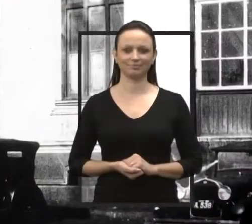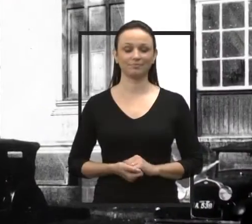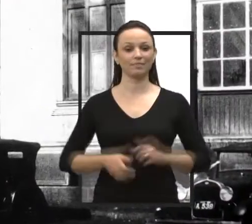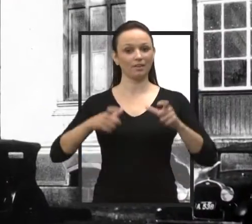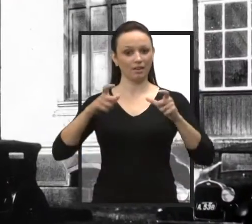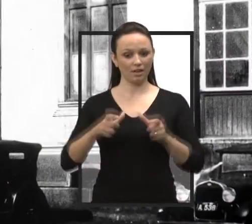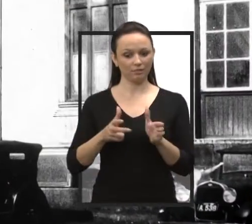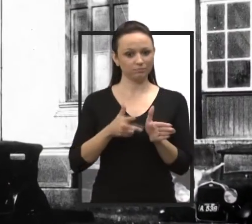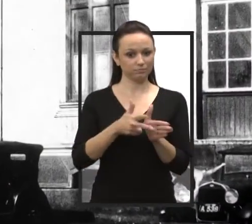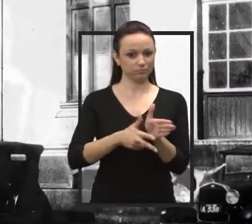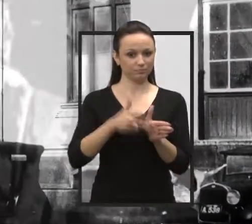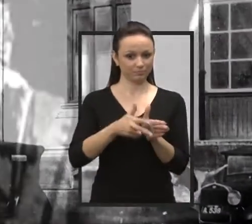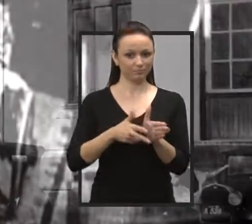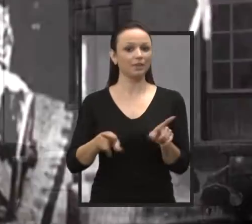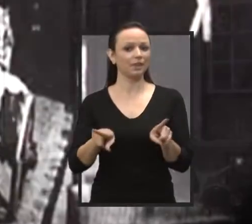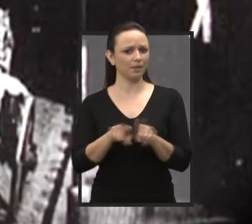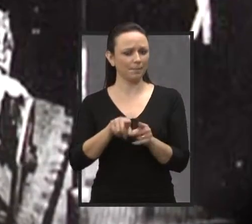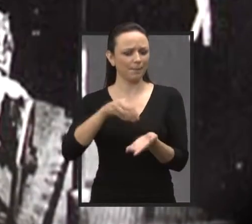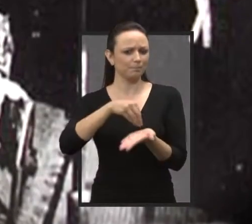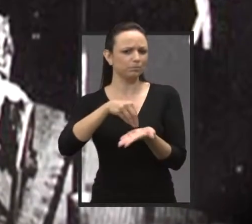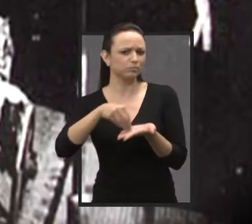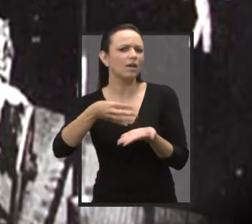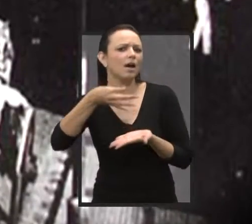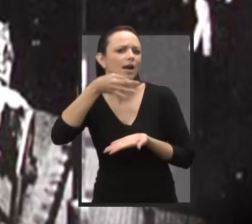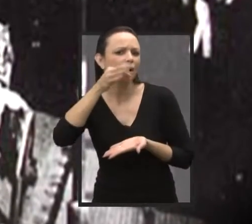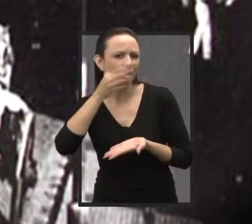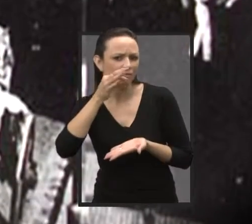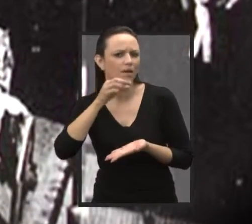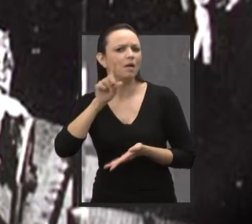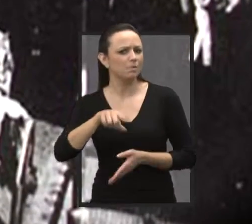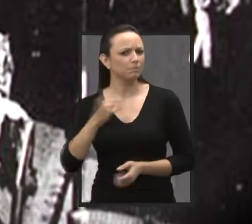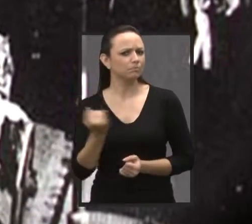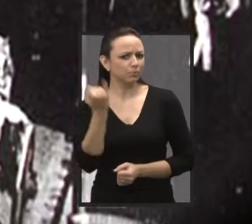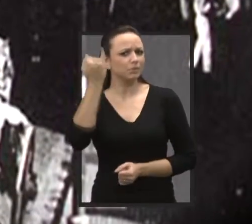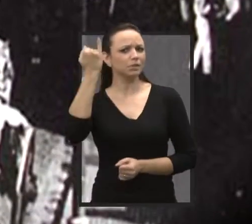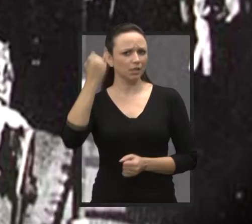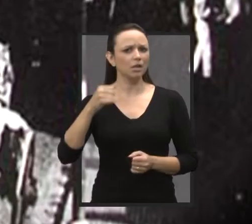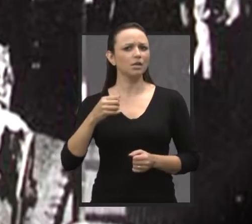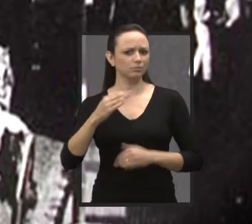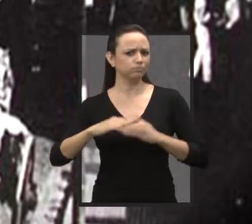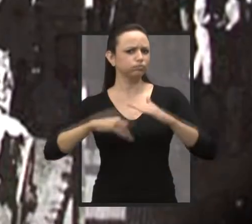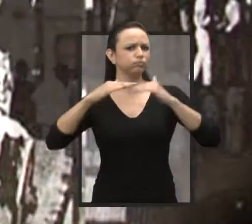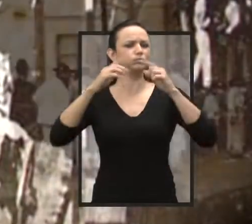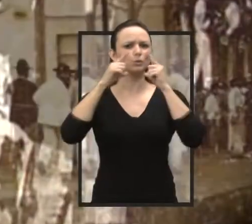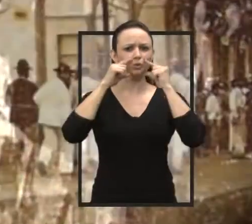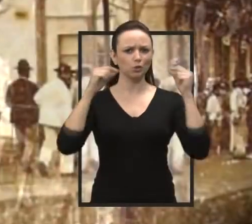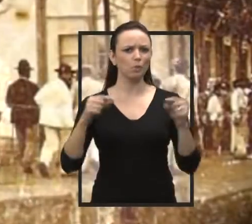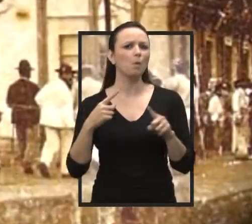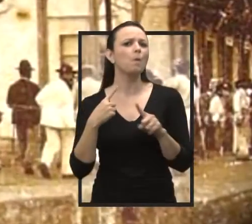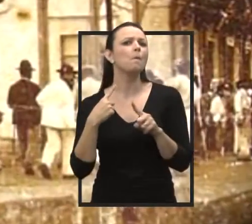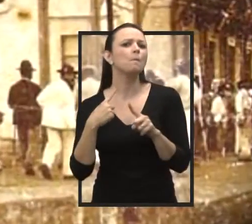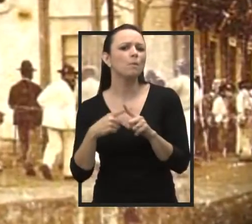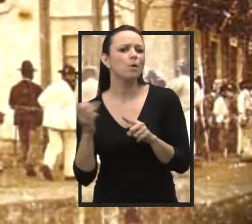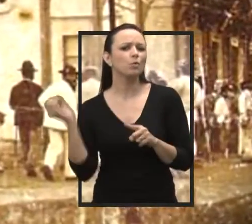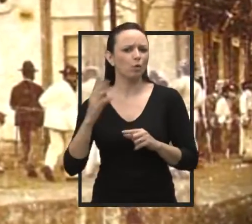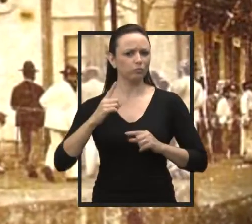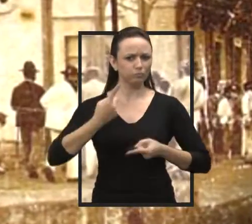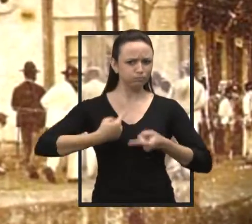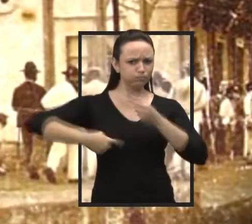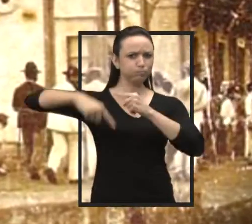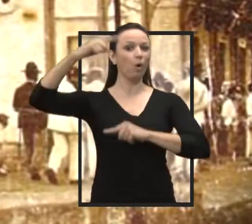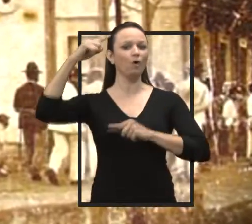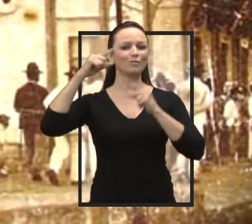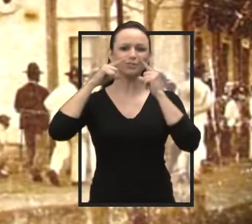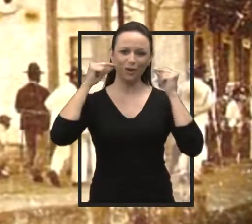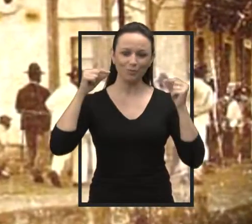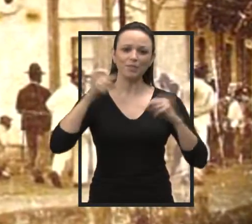A estação ferroviária e a produção de café tiveram um papel fundamental na formação da cidade, trazendo novas perspectivas a